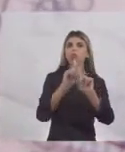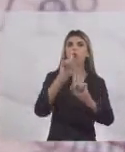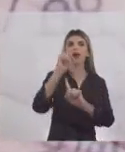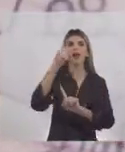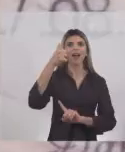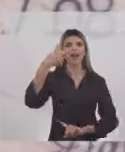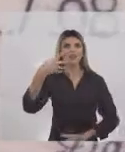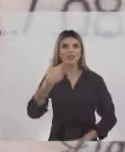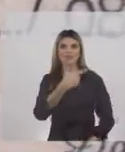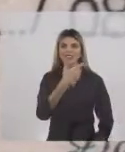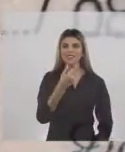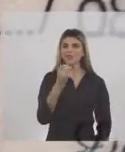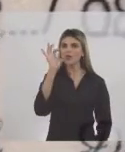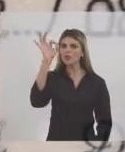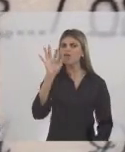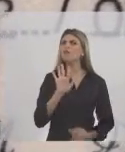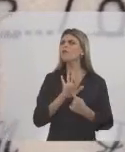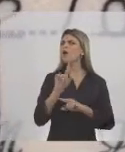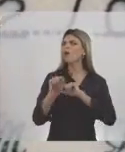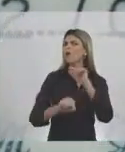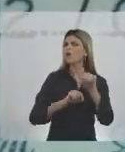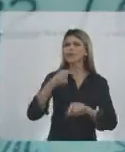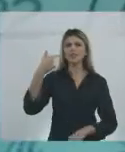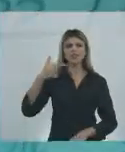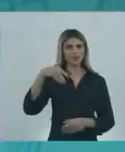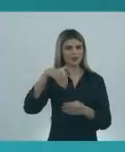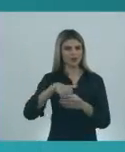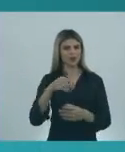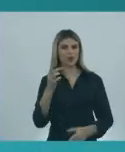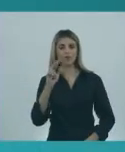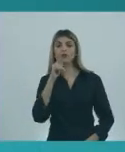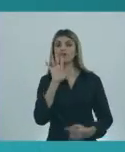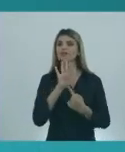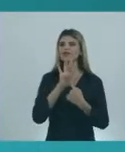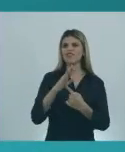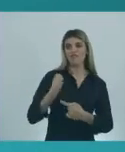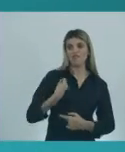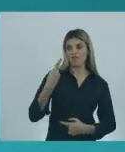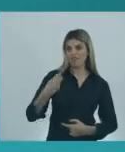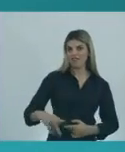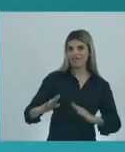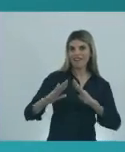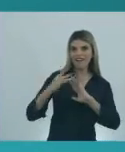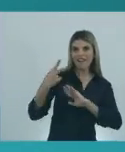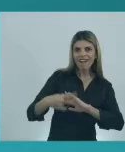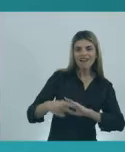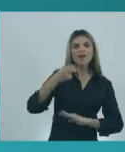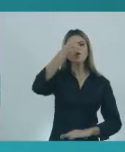Rogério é daqui, nasceu e se criou aqui, e foi aqui em Nova Iguaçu que conheceu Erika.